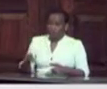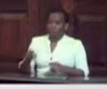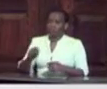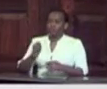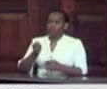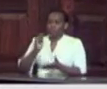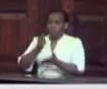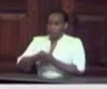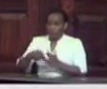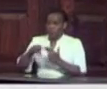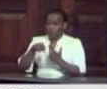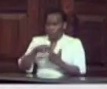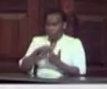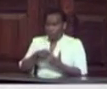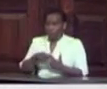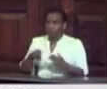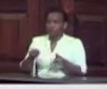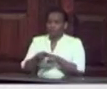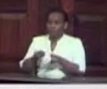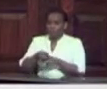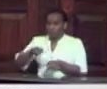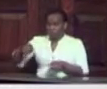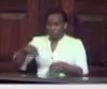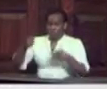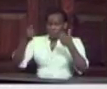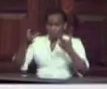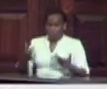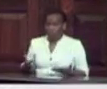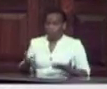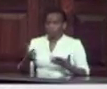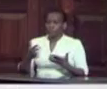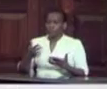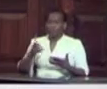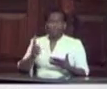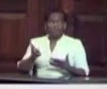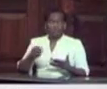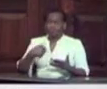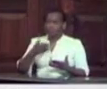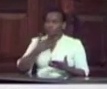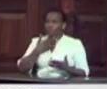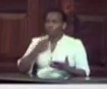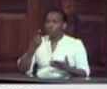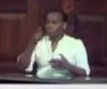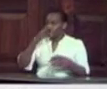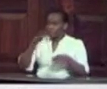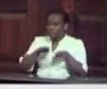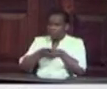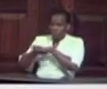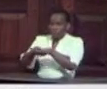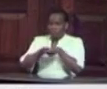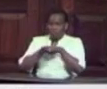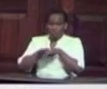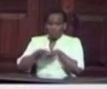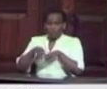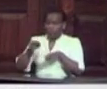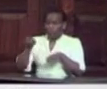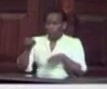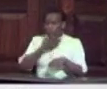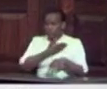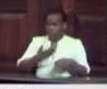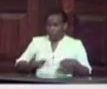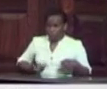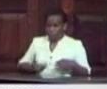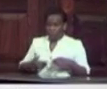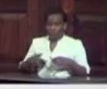7,50 o bilhete único, nós dissemos, quase que numa voz única, que esse ato do